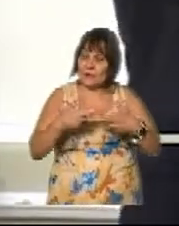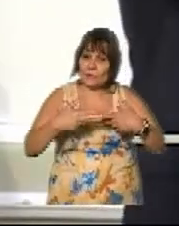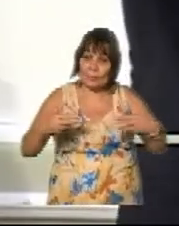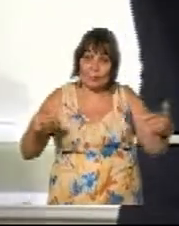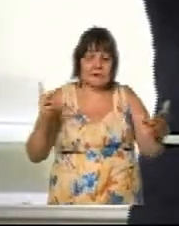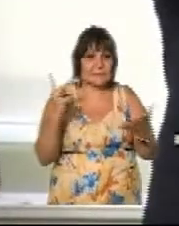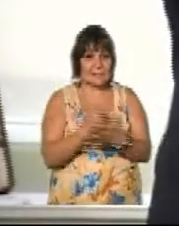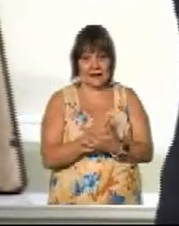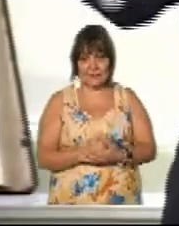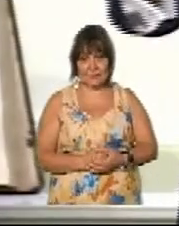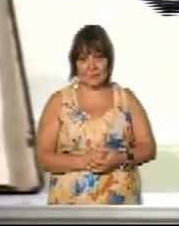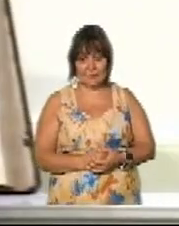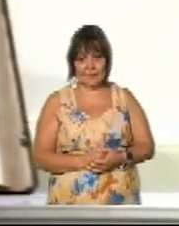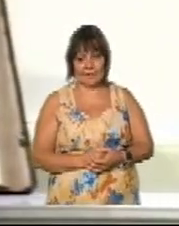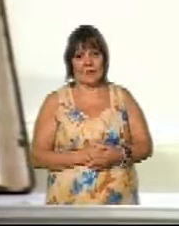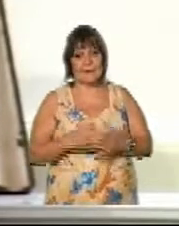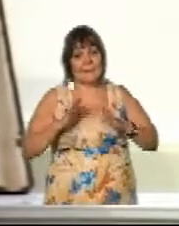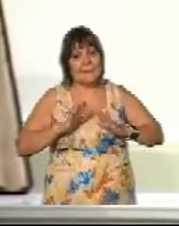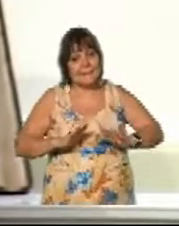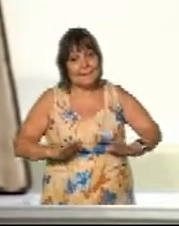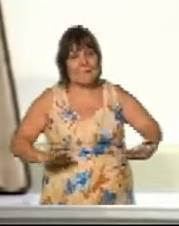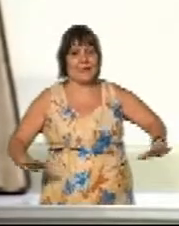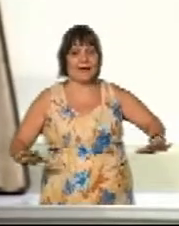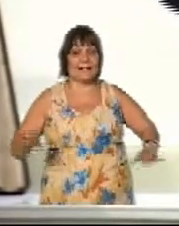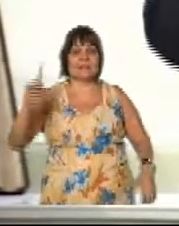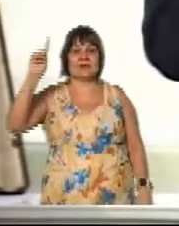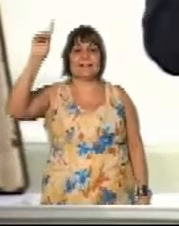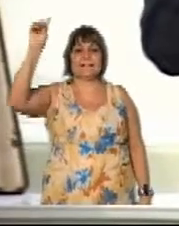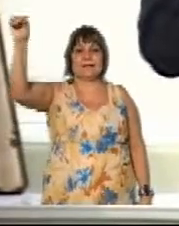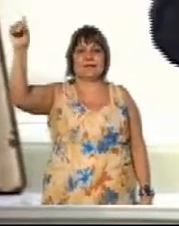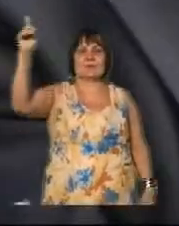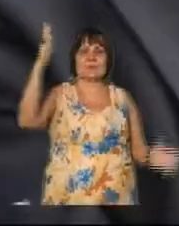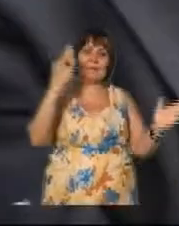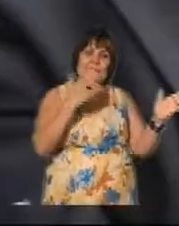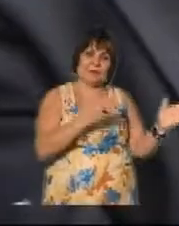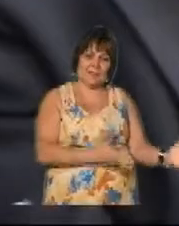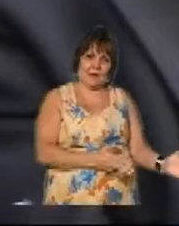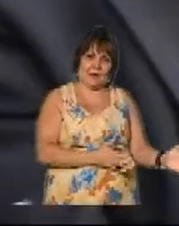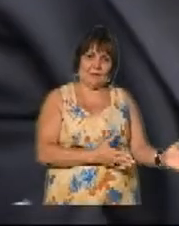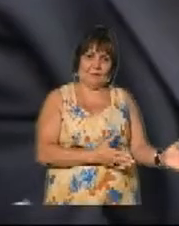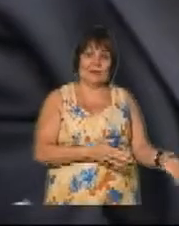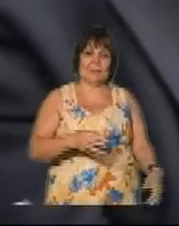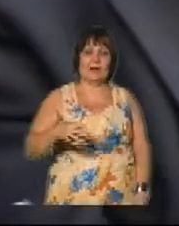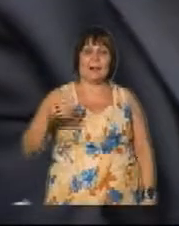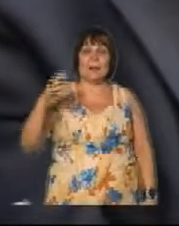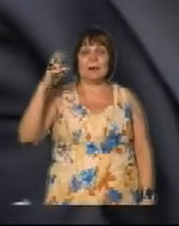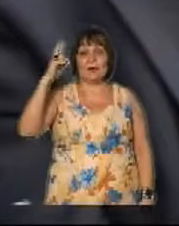de 700 revelações, títulos, manifestações do seu nome, ele é o